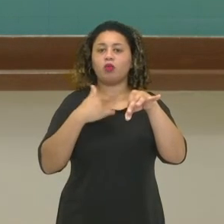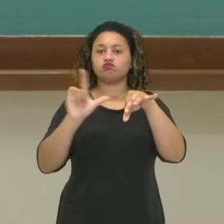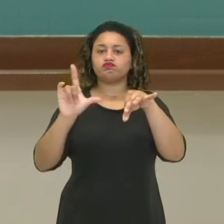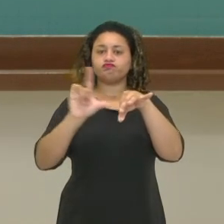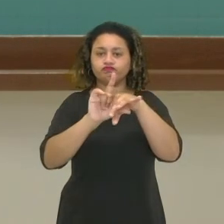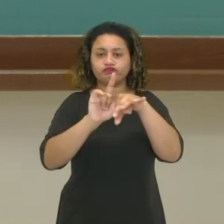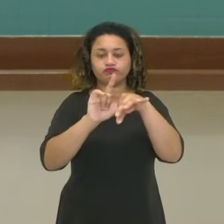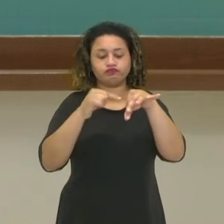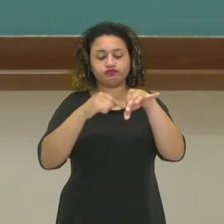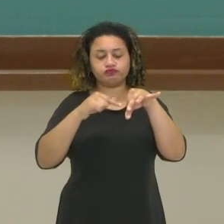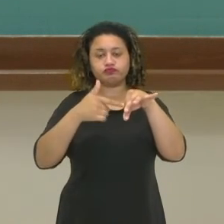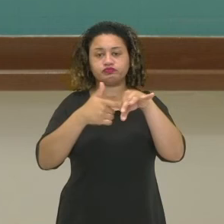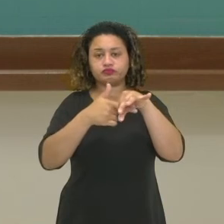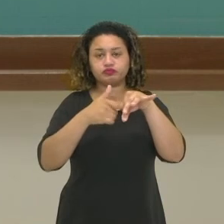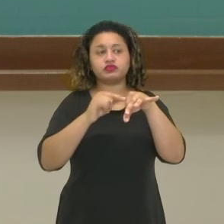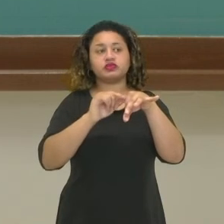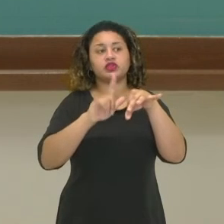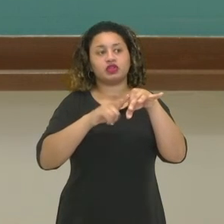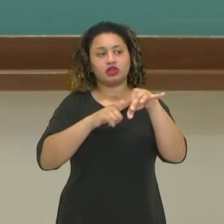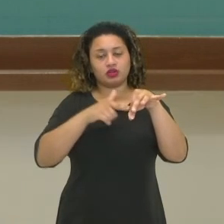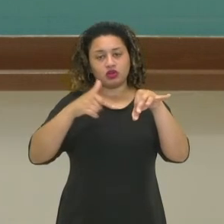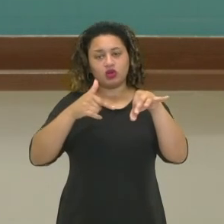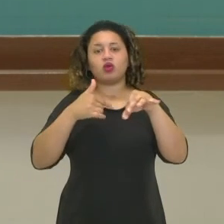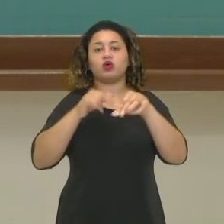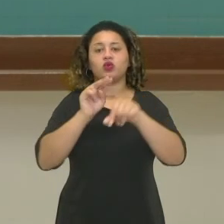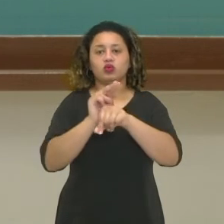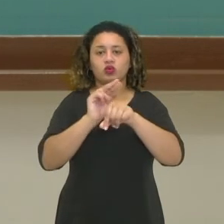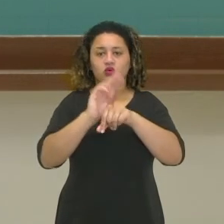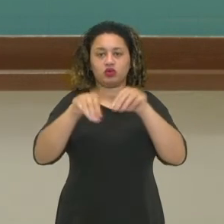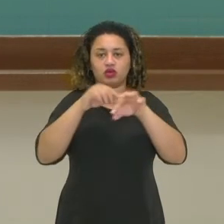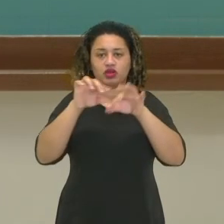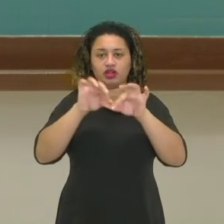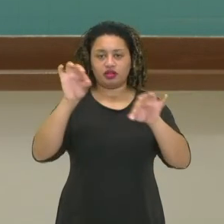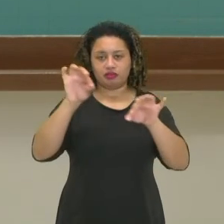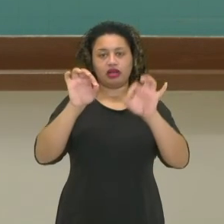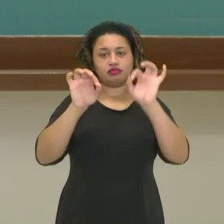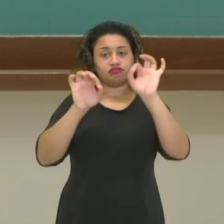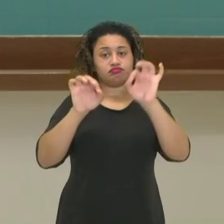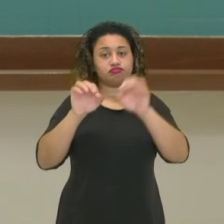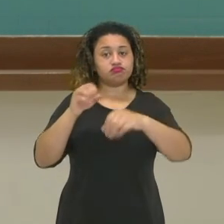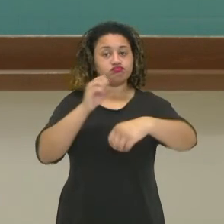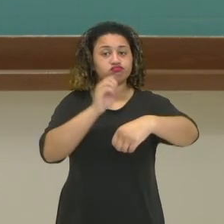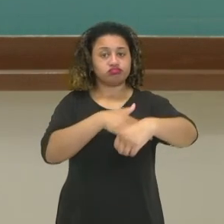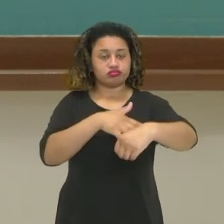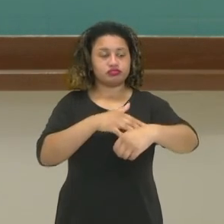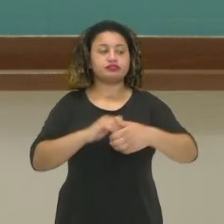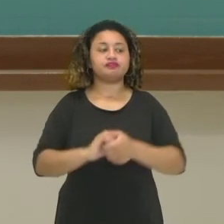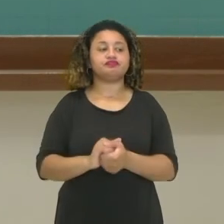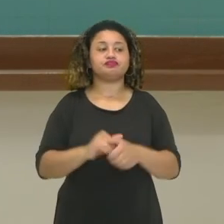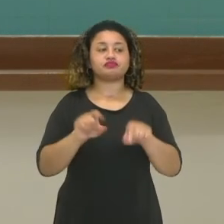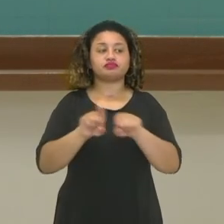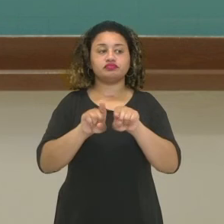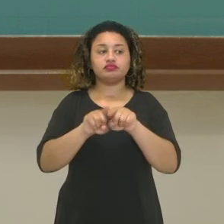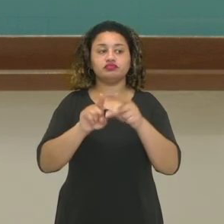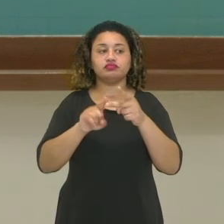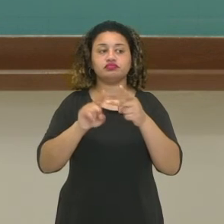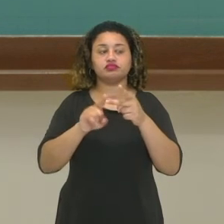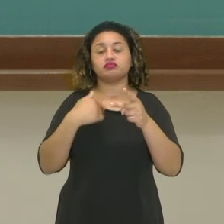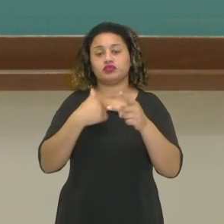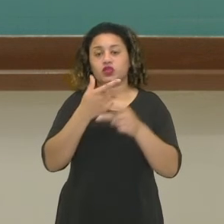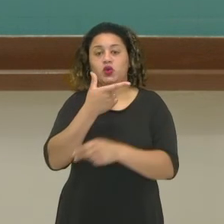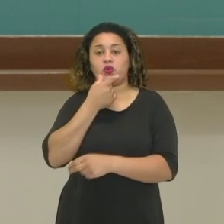aqui. Vai depois tirar com cuidado, né, amarrar e jogar no lixo. Tem também o preservativo